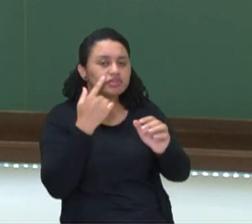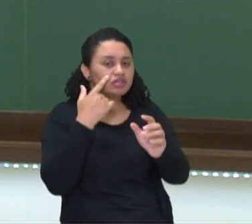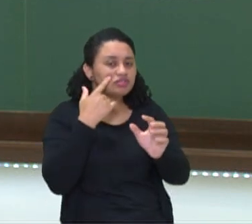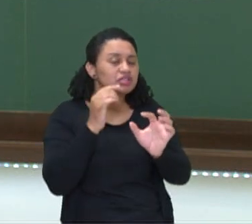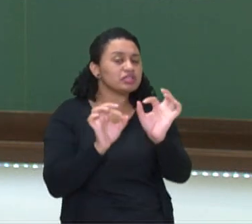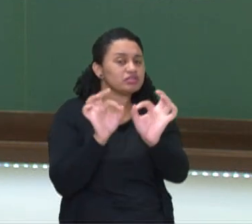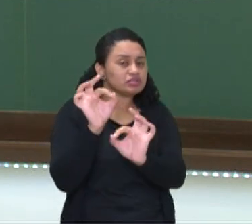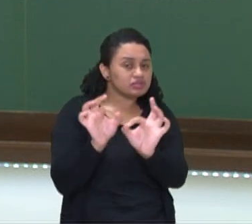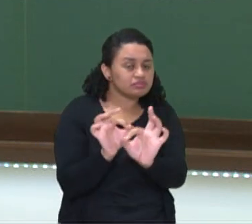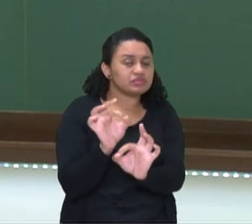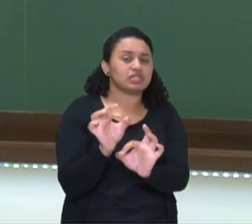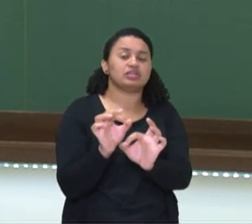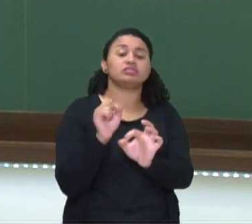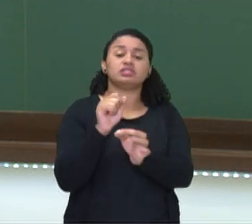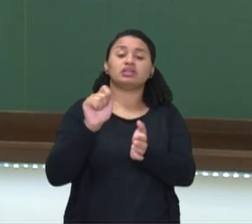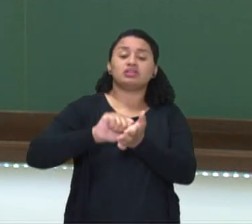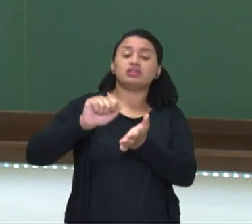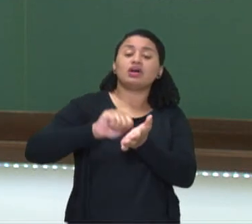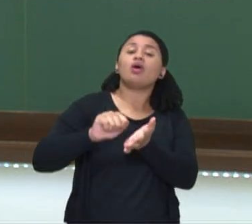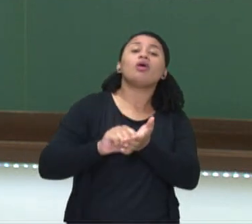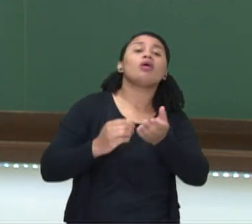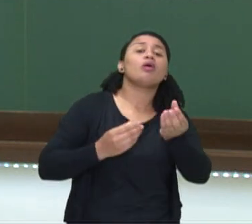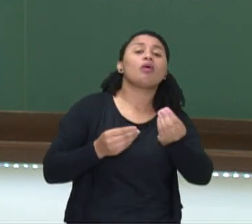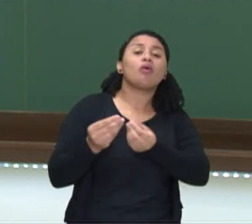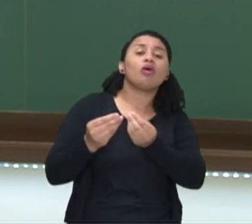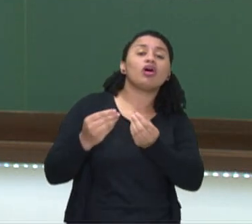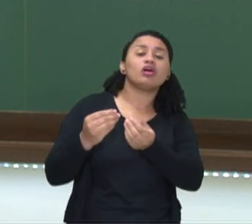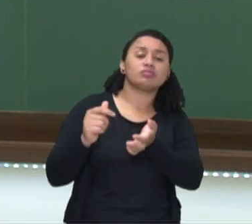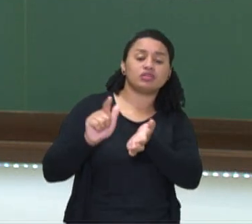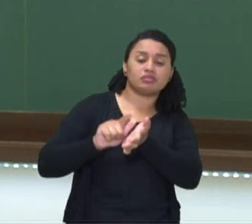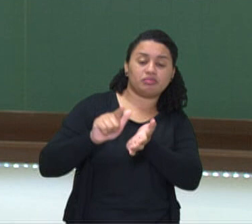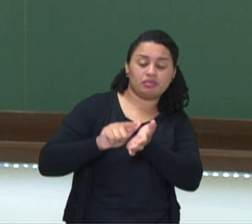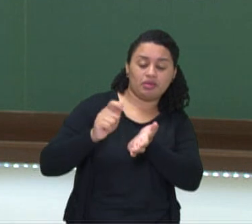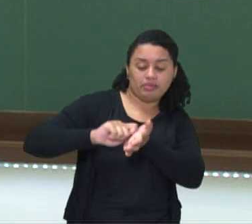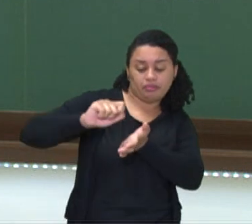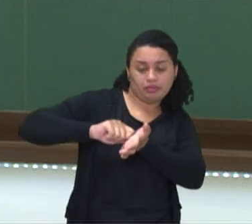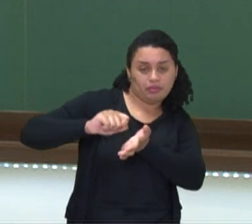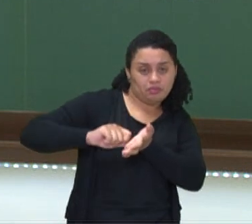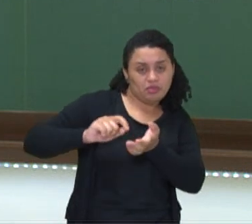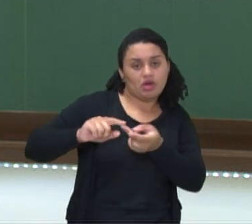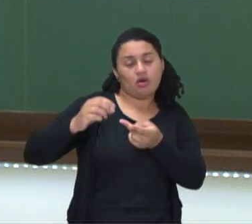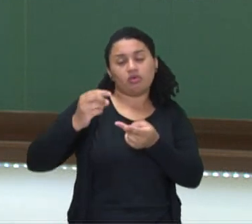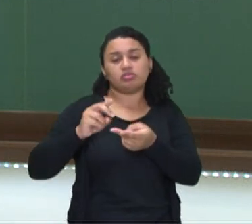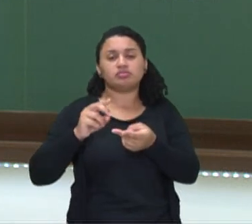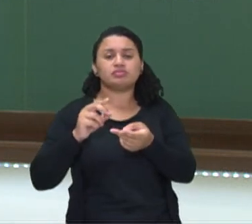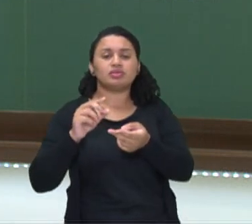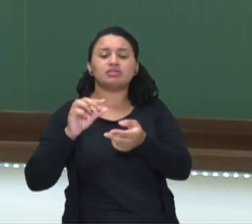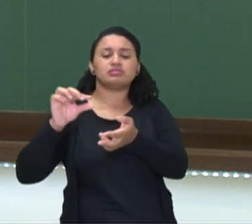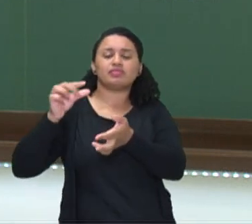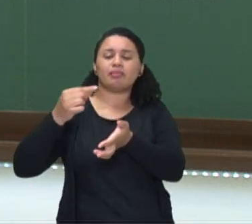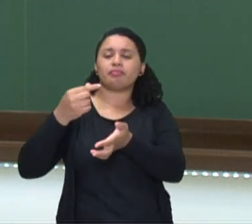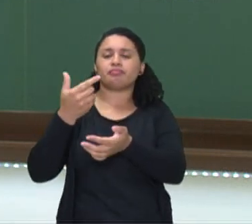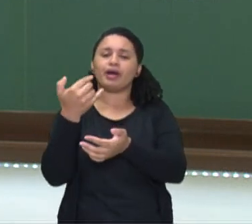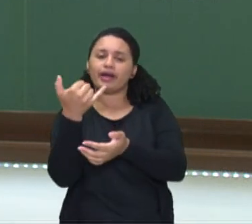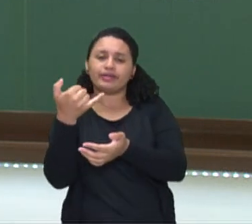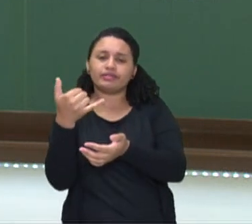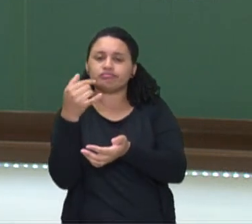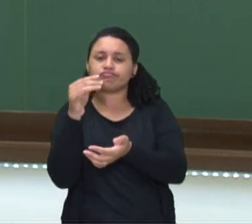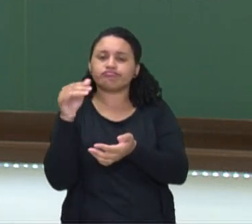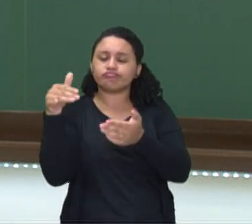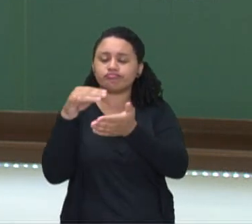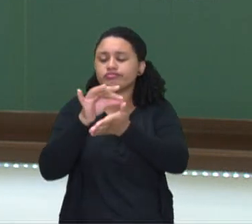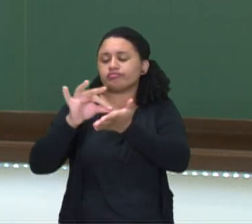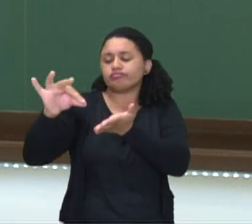você vai anotar de que forma, se você vai destacar algumas informações. Então, você já planejou ou você tem o